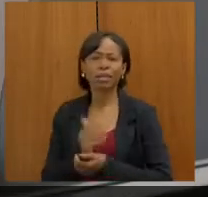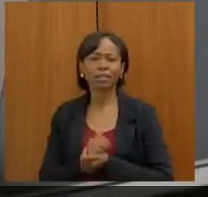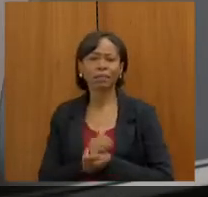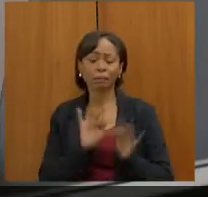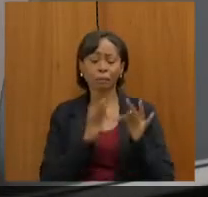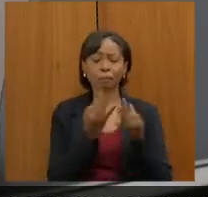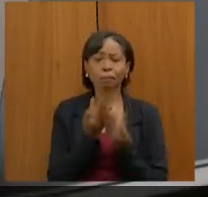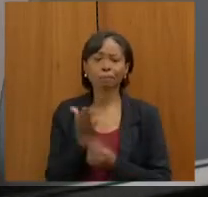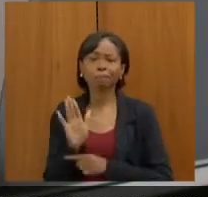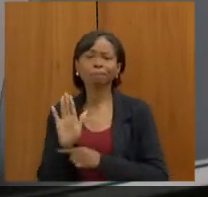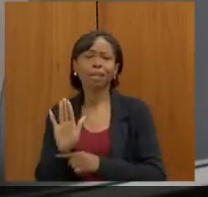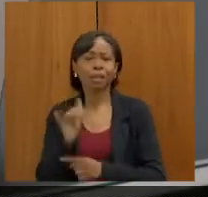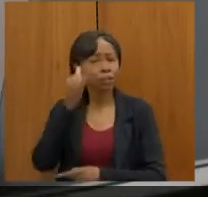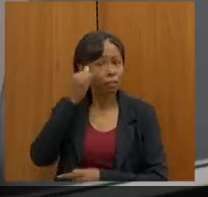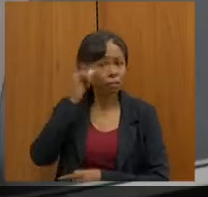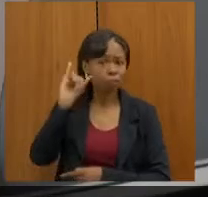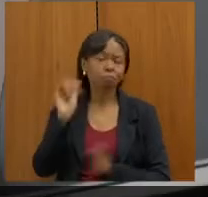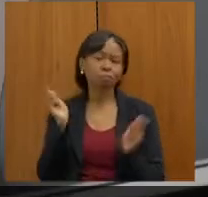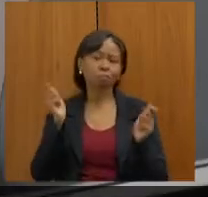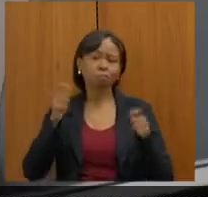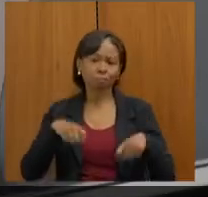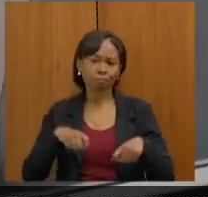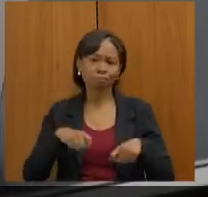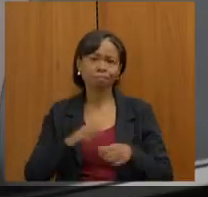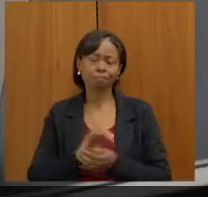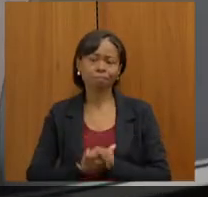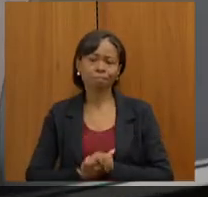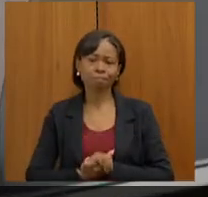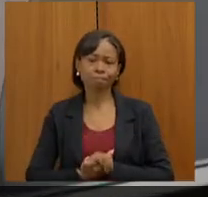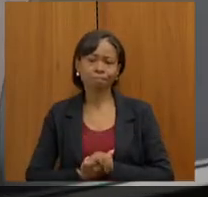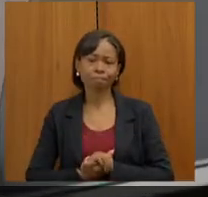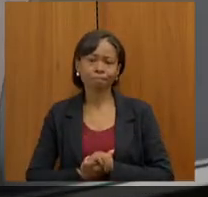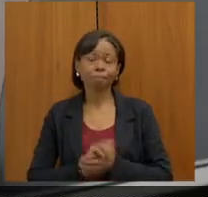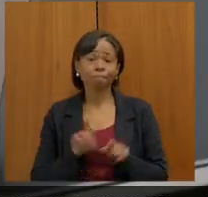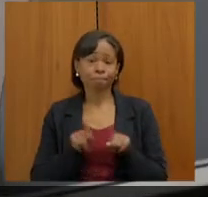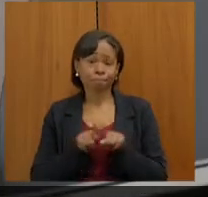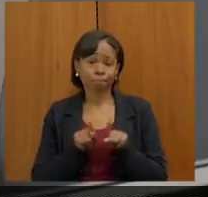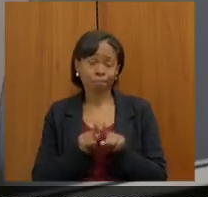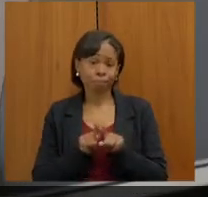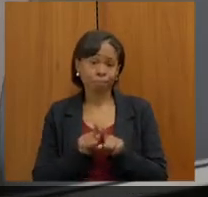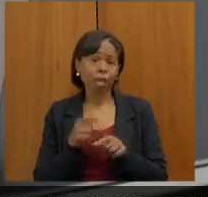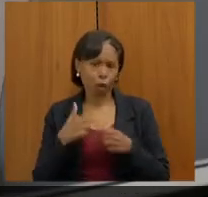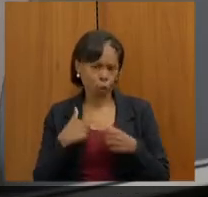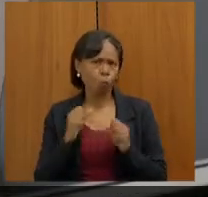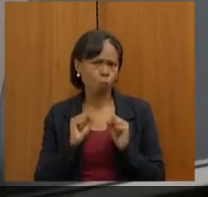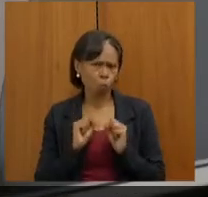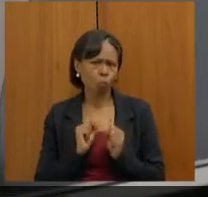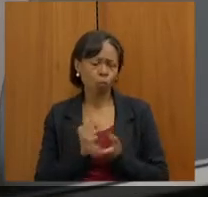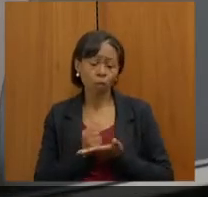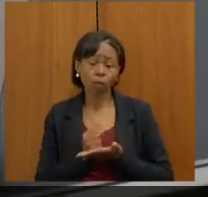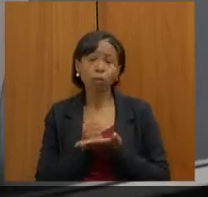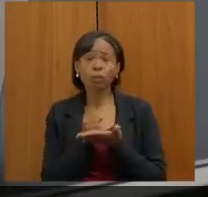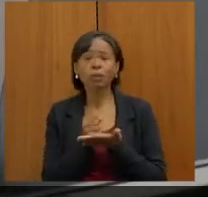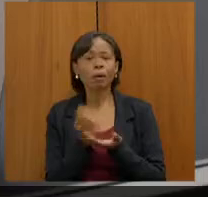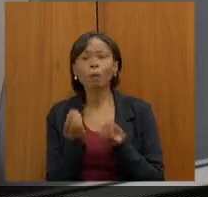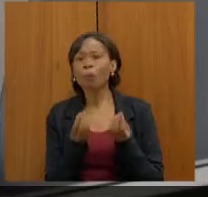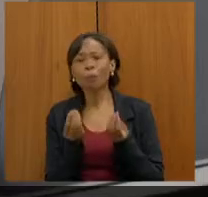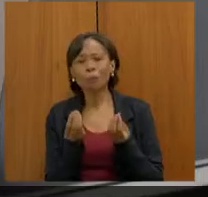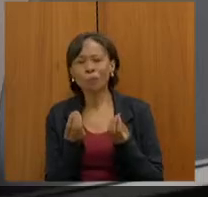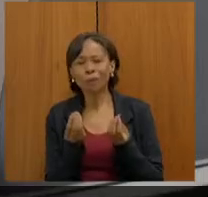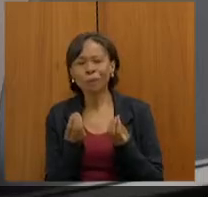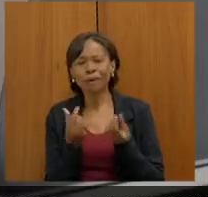evitado e em demais disso eu posso contribuir como